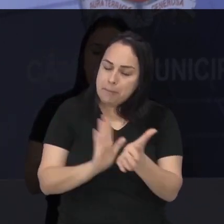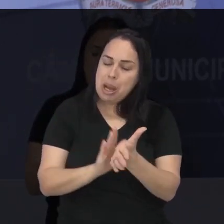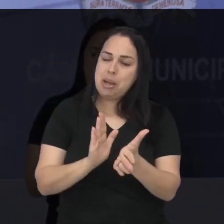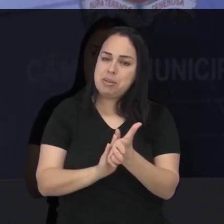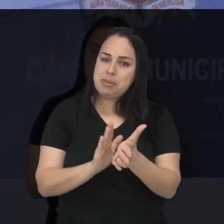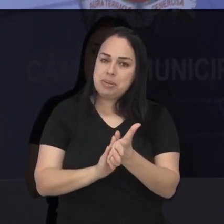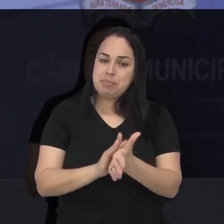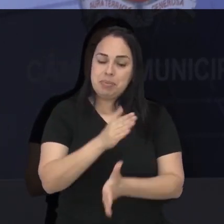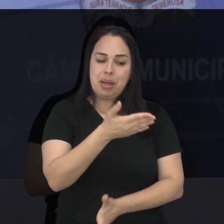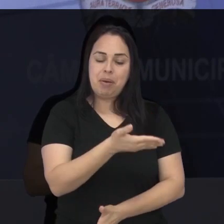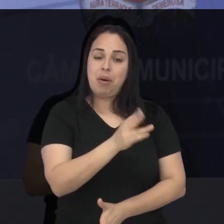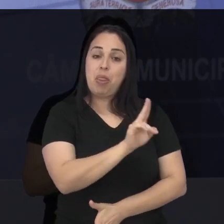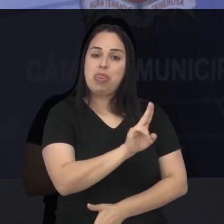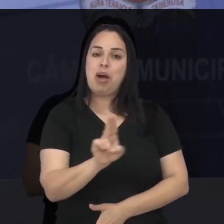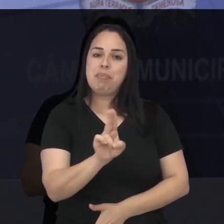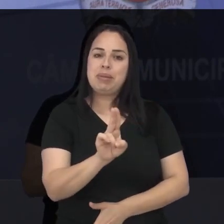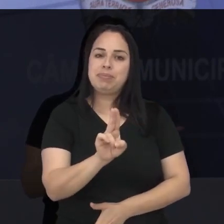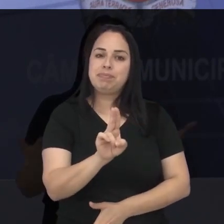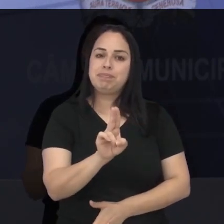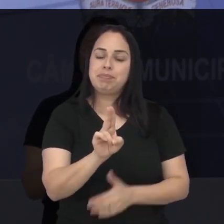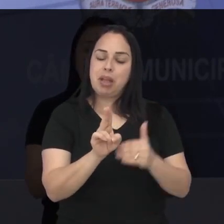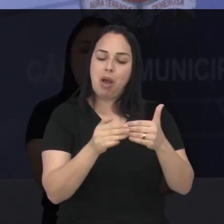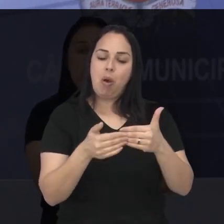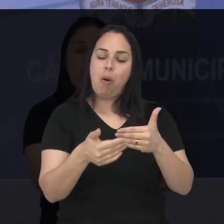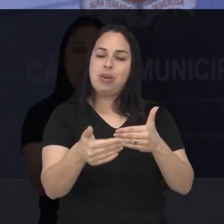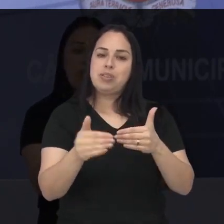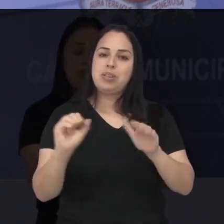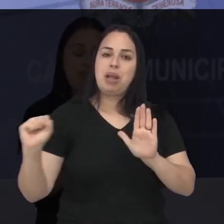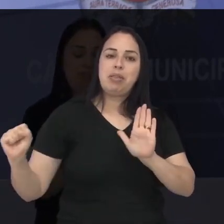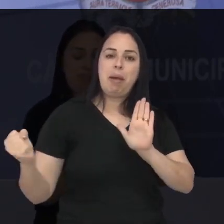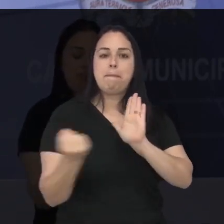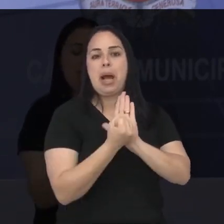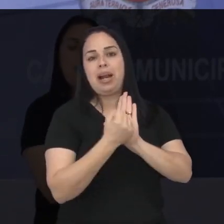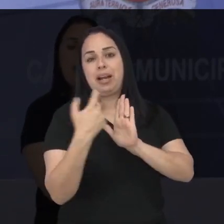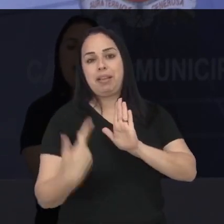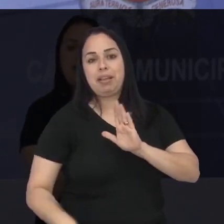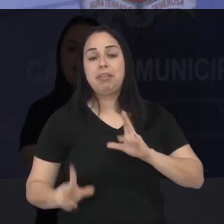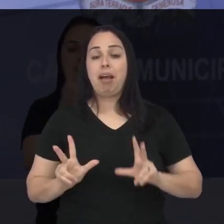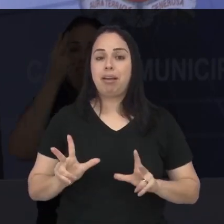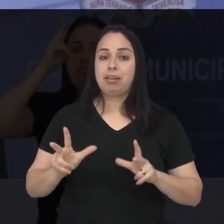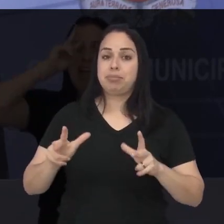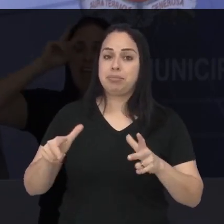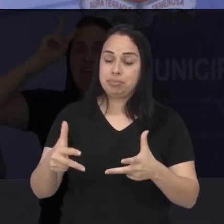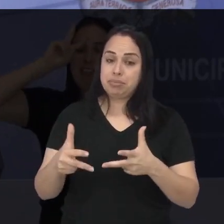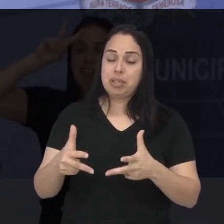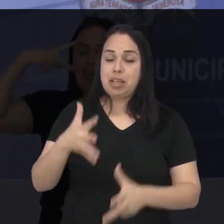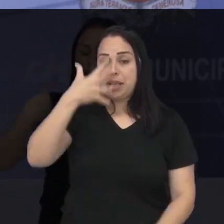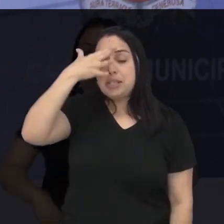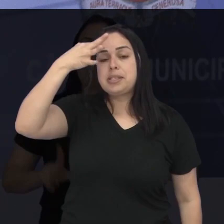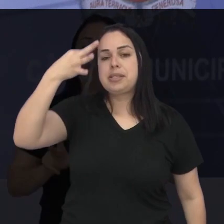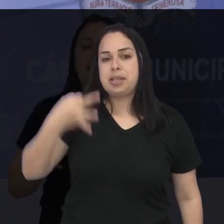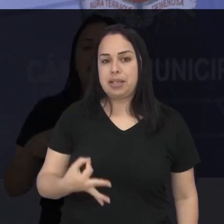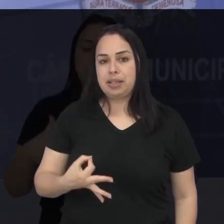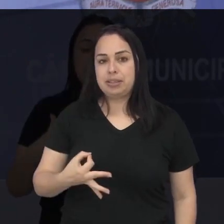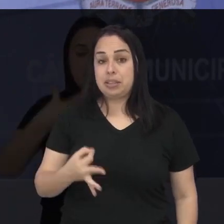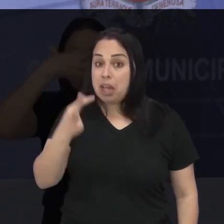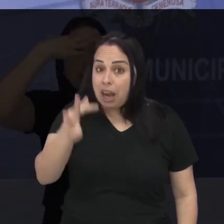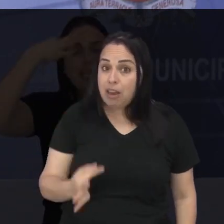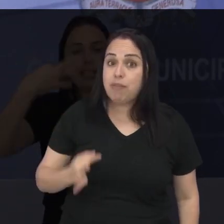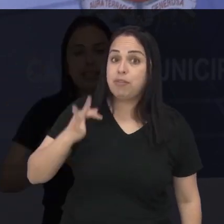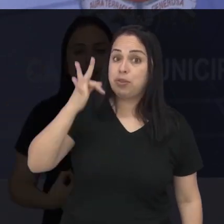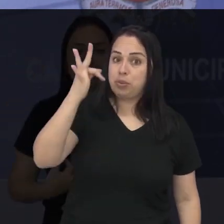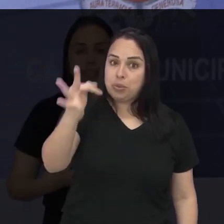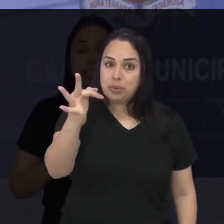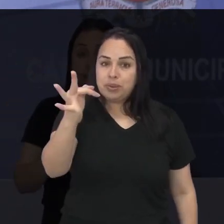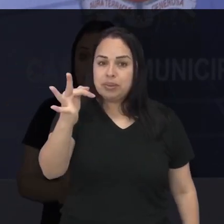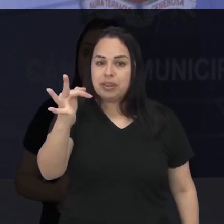parabéns, porque o seu nome, a partir de hoje, está nos anais da Câmara Municipal, e eu tenho certeza que lá